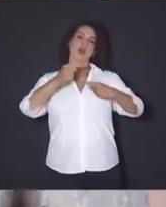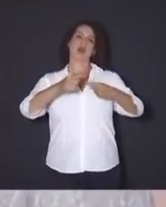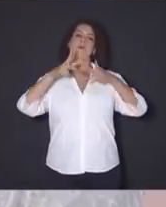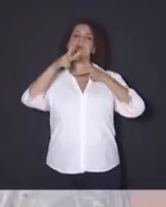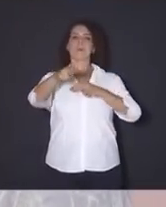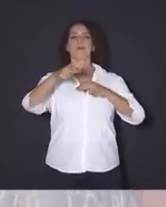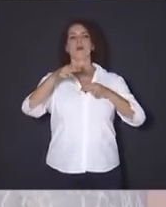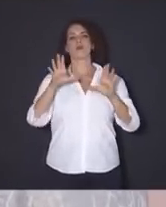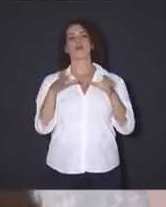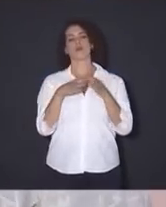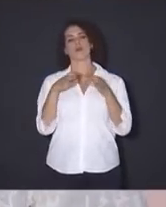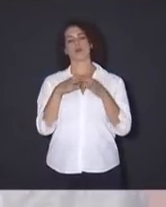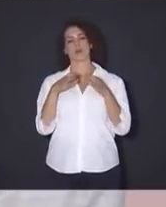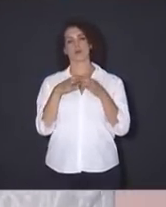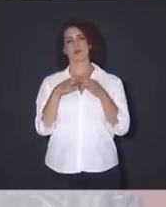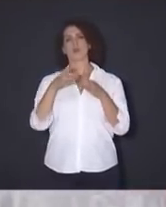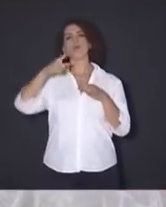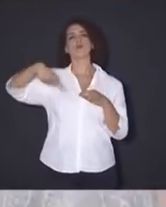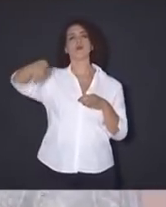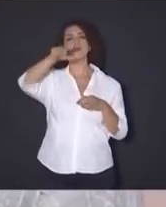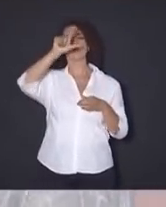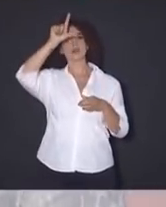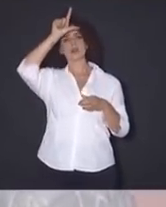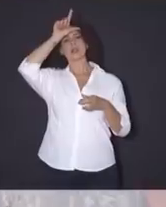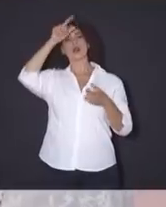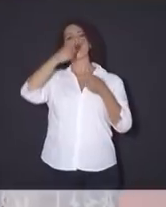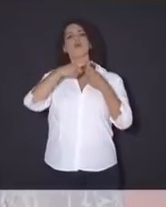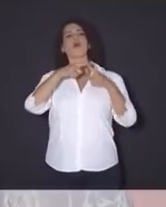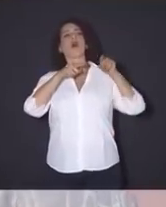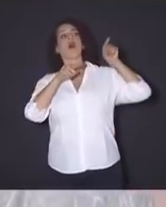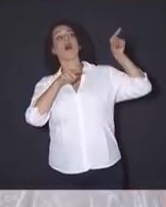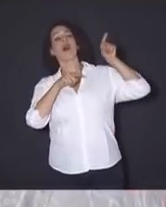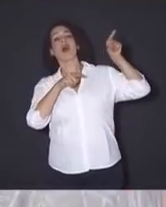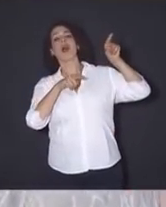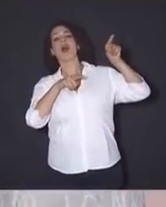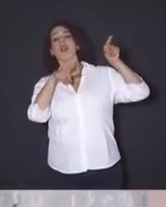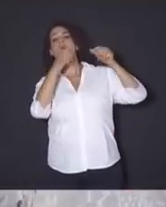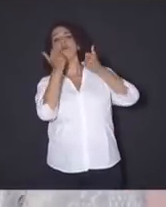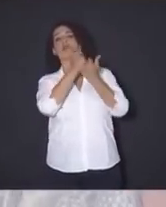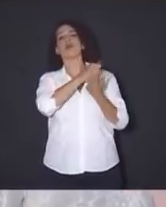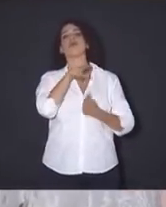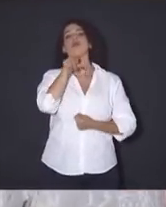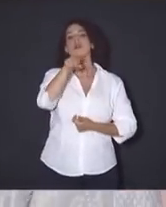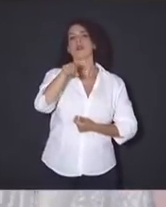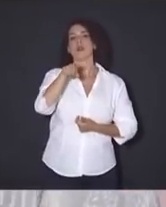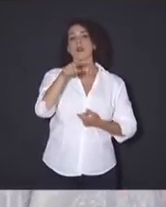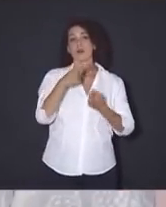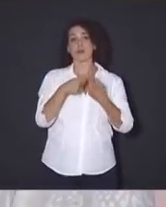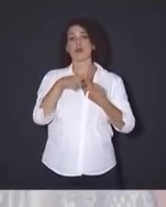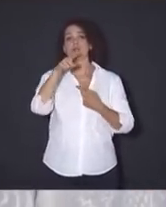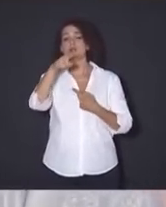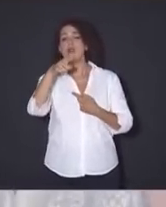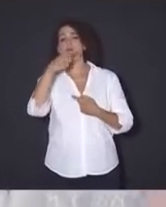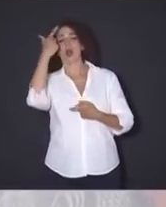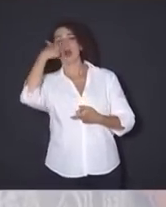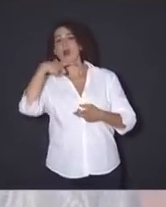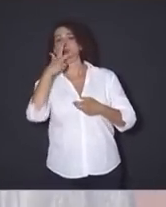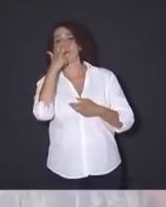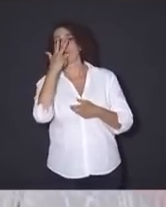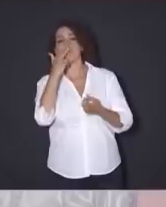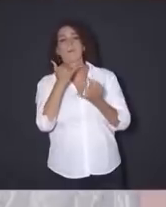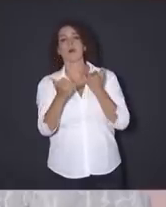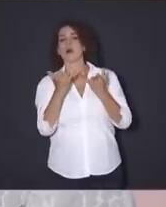ouvir que a liderança porque ele não lhe dá weiss por que você não parece com ele né parece que há uma transmissão é com